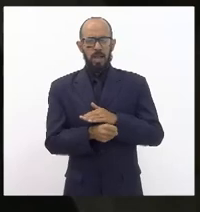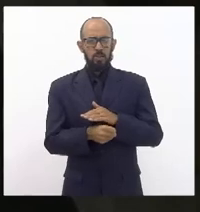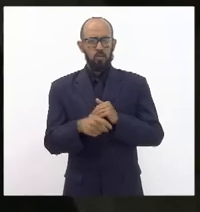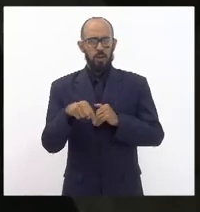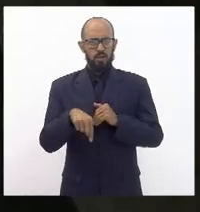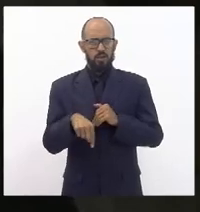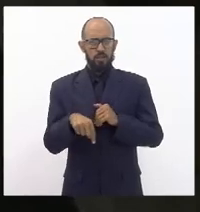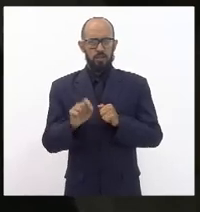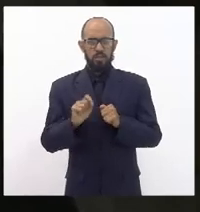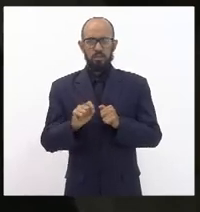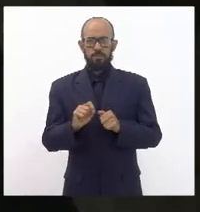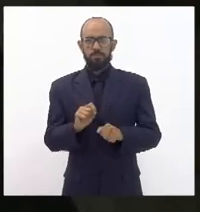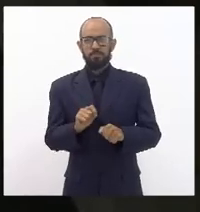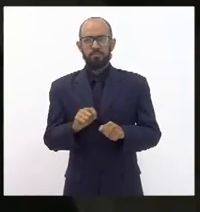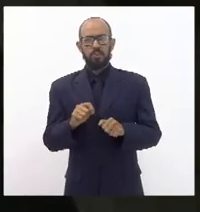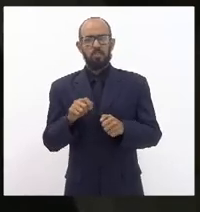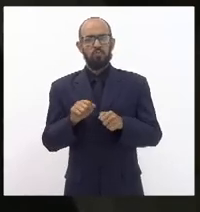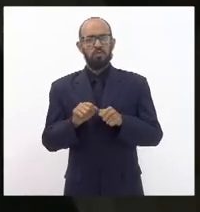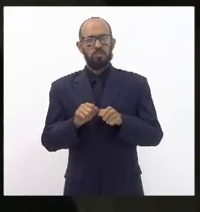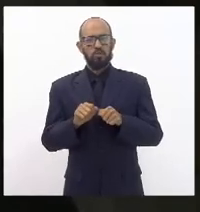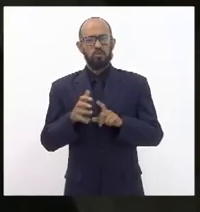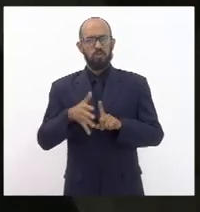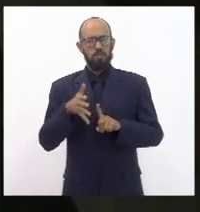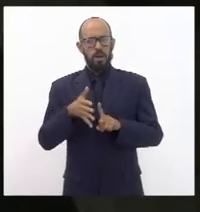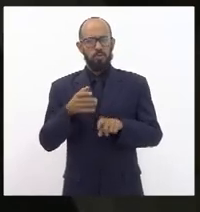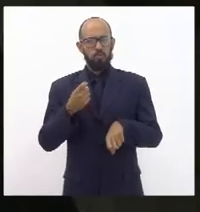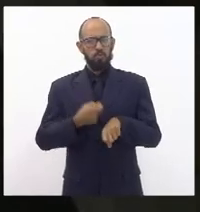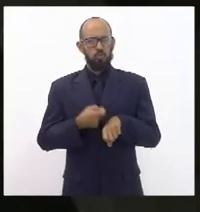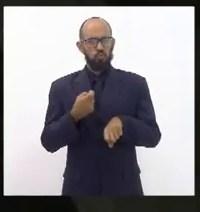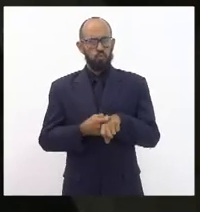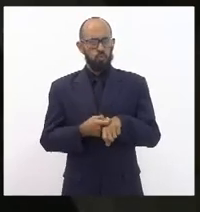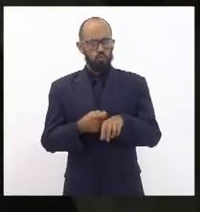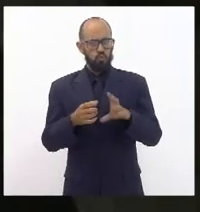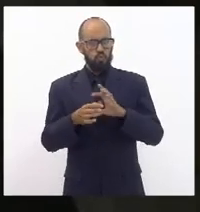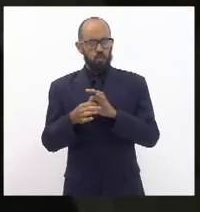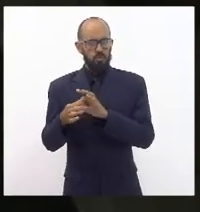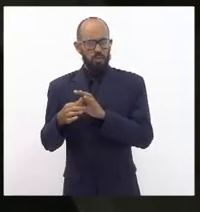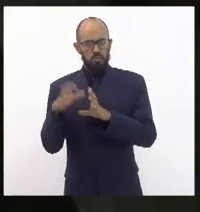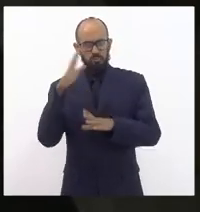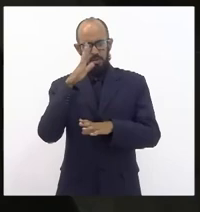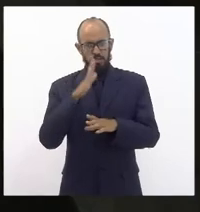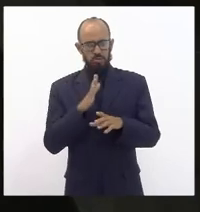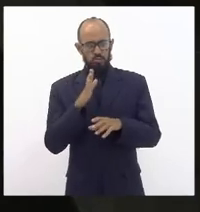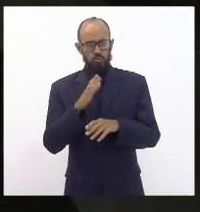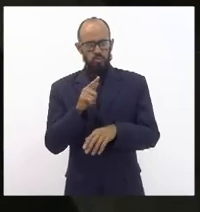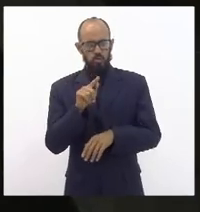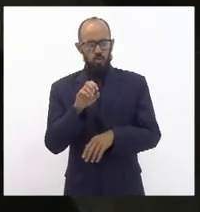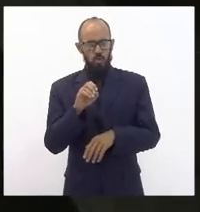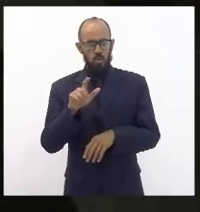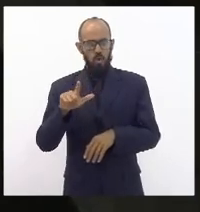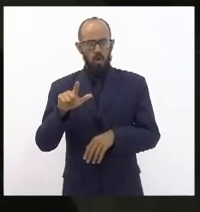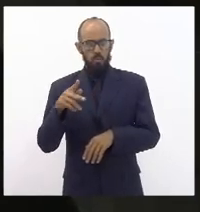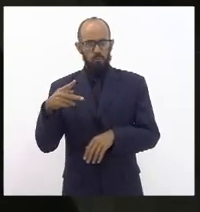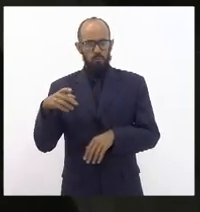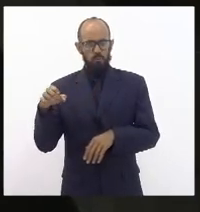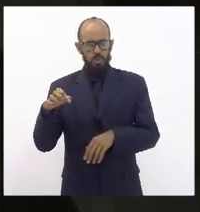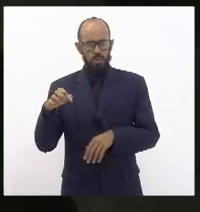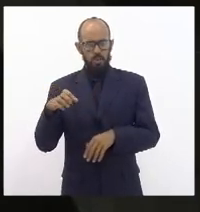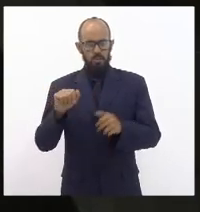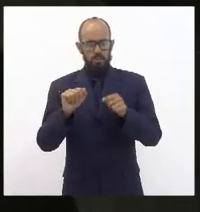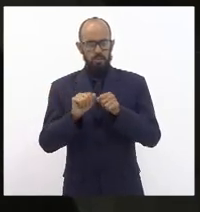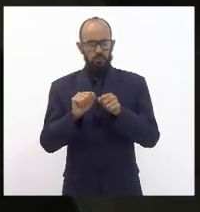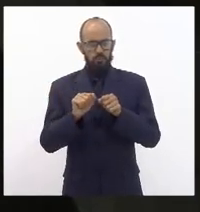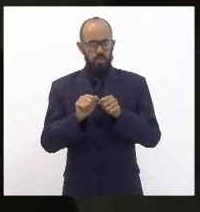duro constante veemente sobre o quadro sobre a consultora brasileira sobre o golpe de estado de 2016 tubular ofertas o